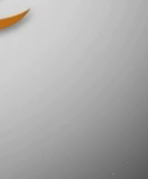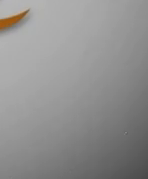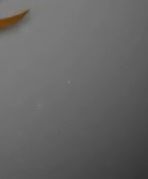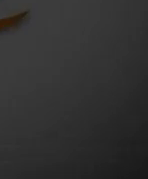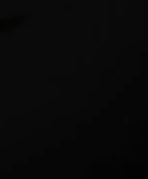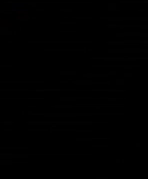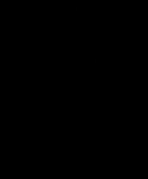vê